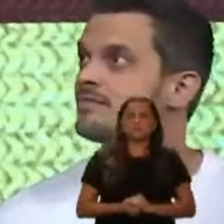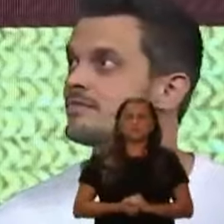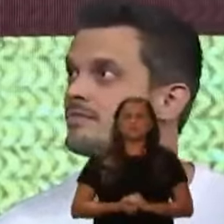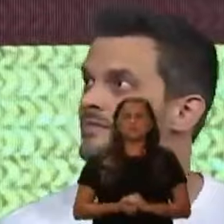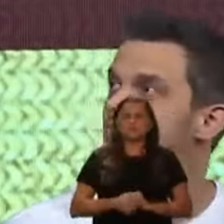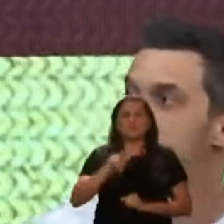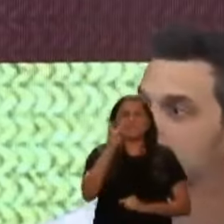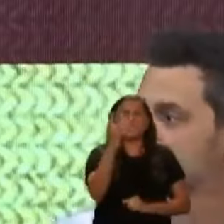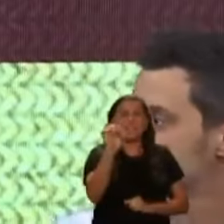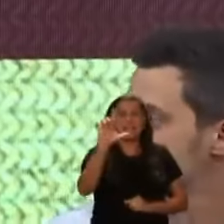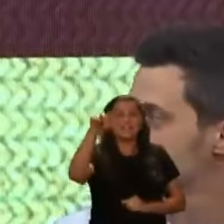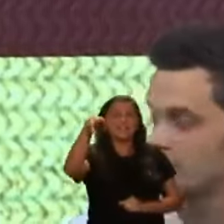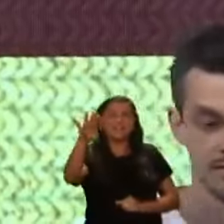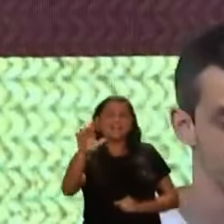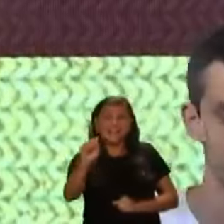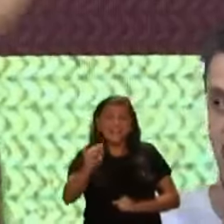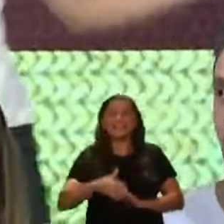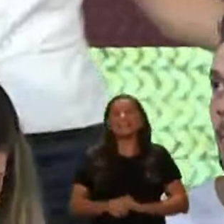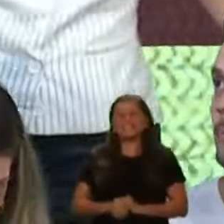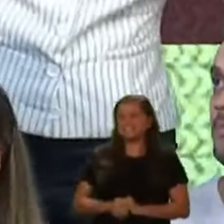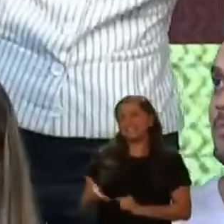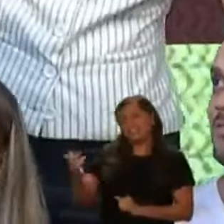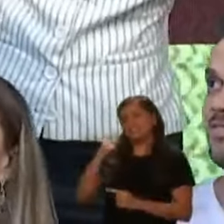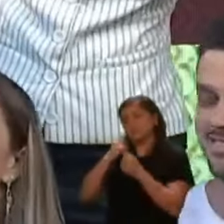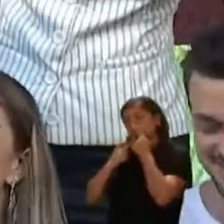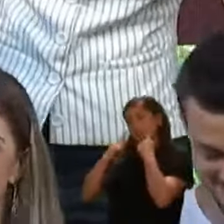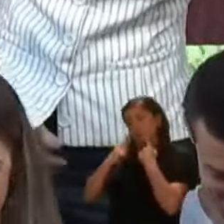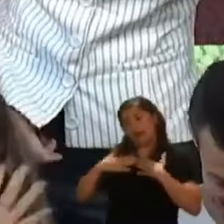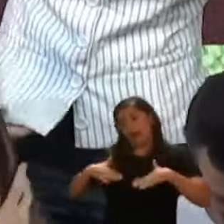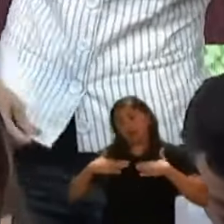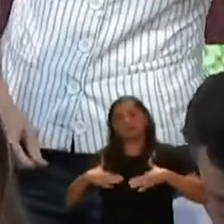Ei, Helena, o tio é legal. Eu vi que você já chorou, né? Tá bom.